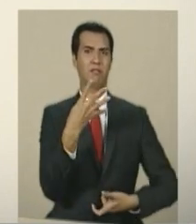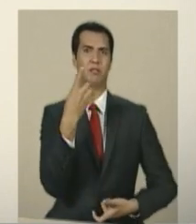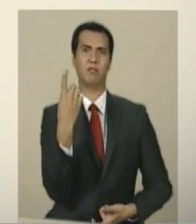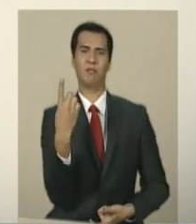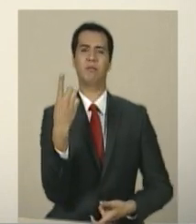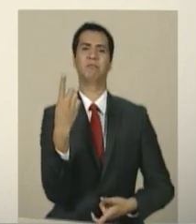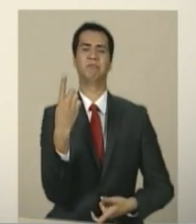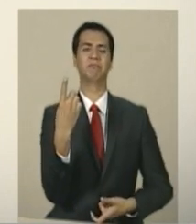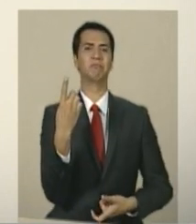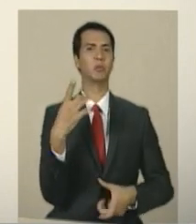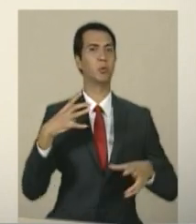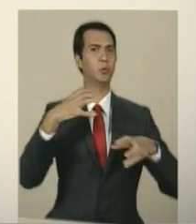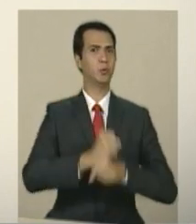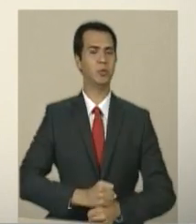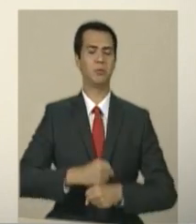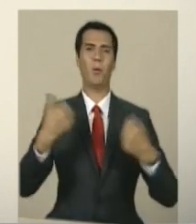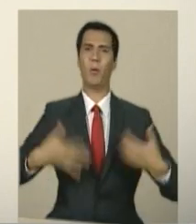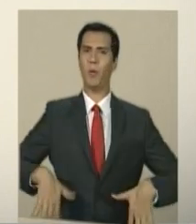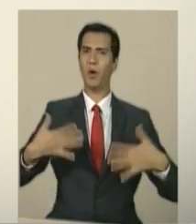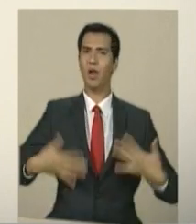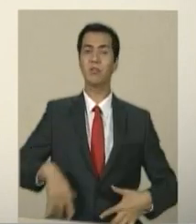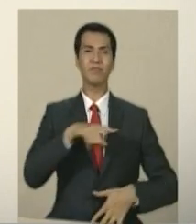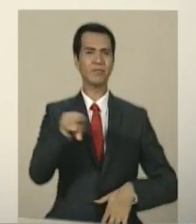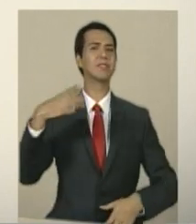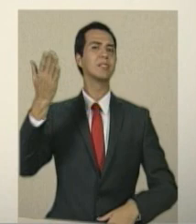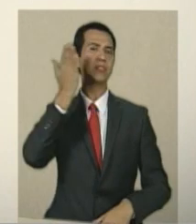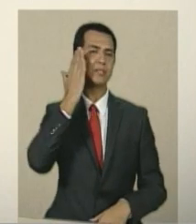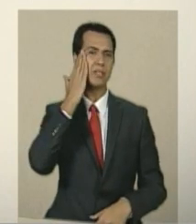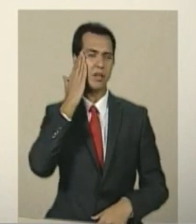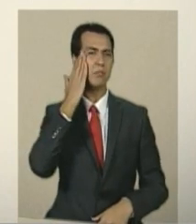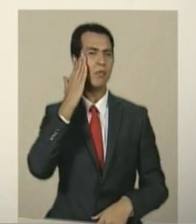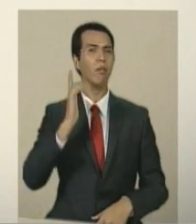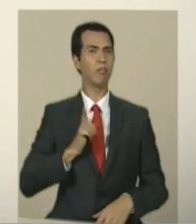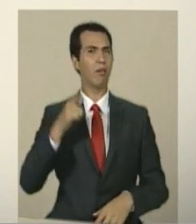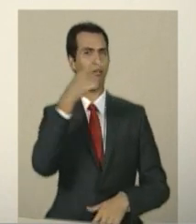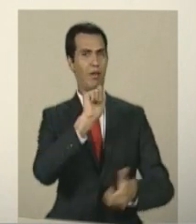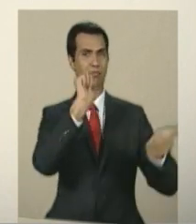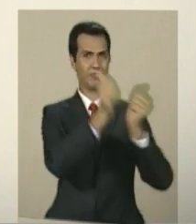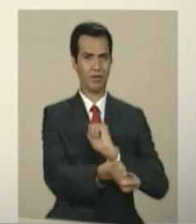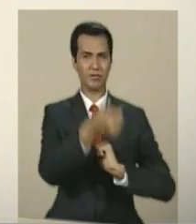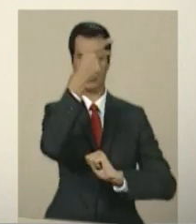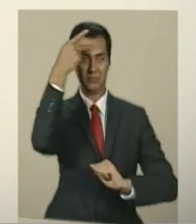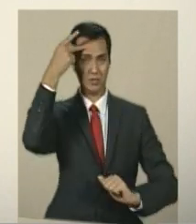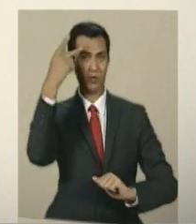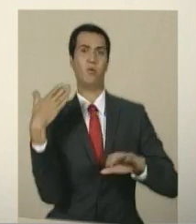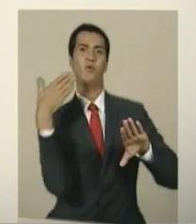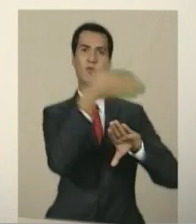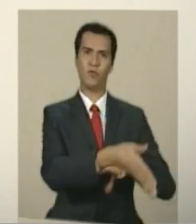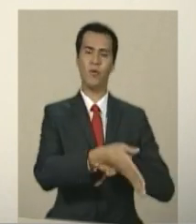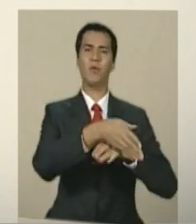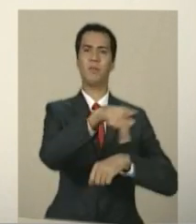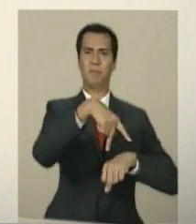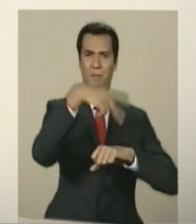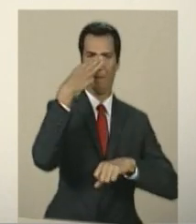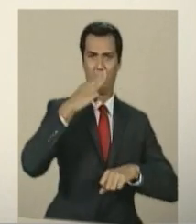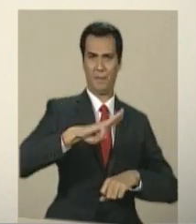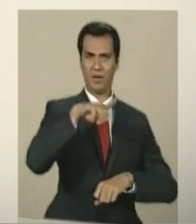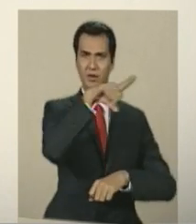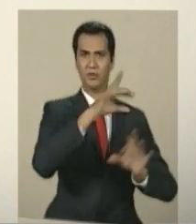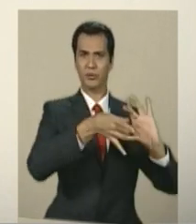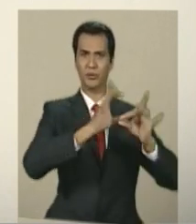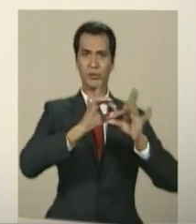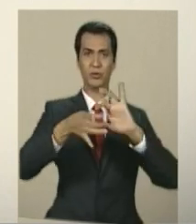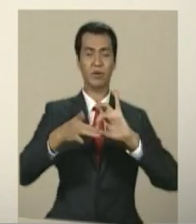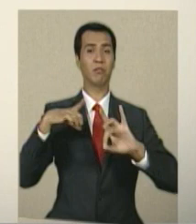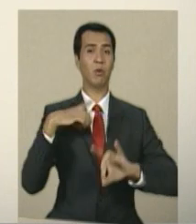total você sabia Luciano que 40% dos atletas que participaram do Pan receberam apoio do